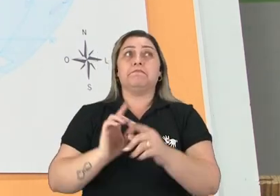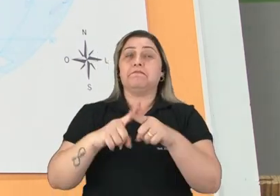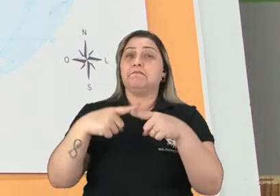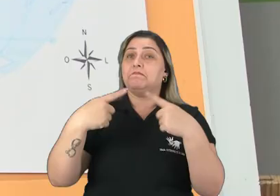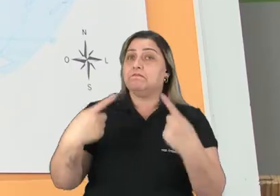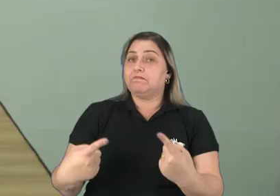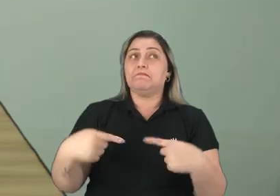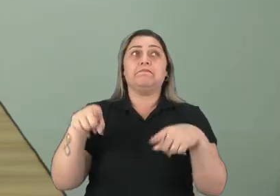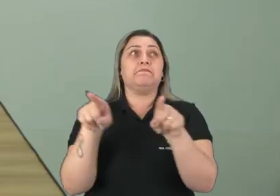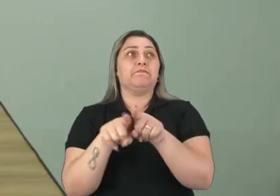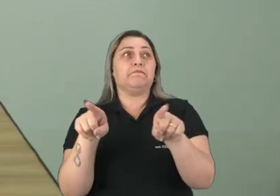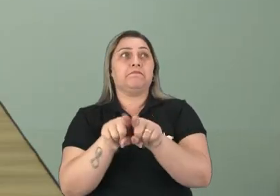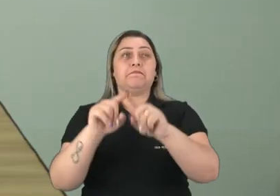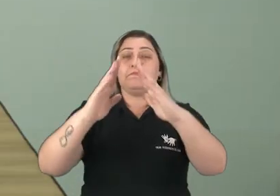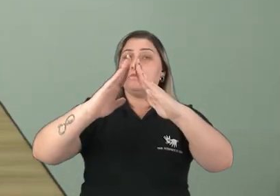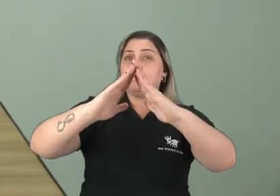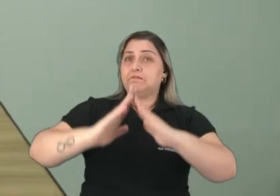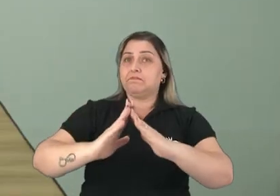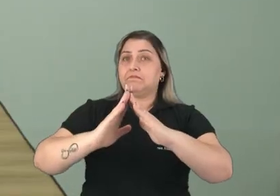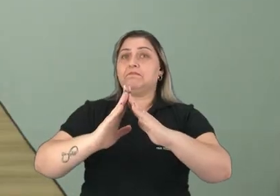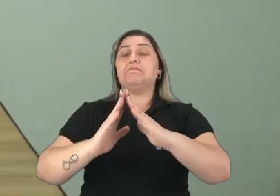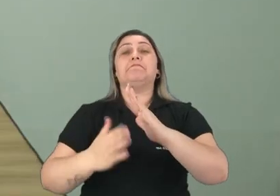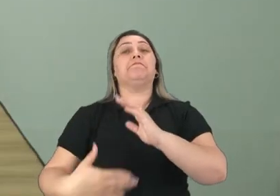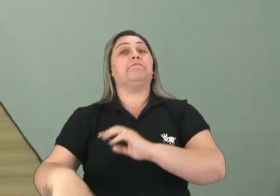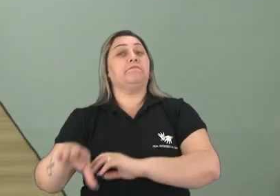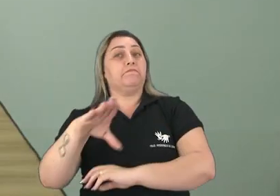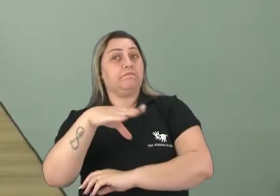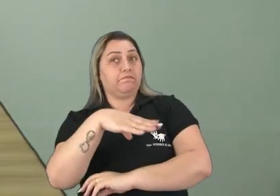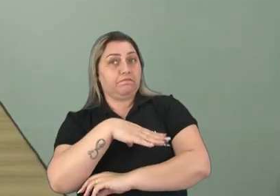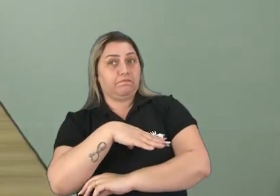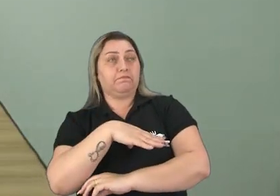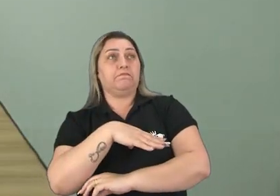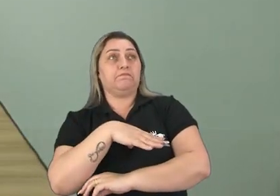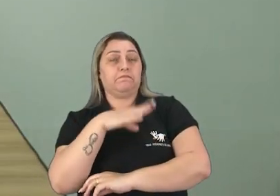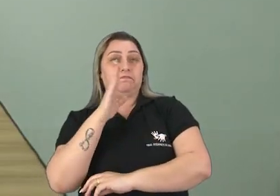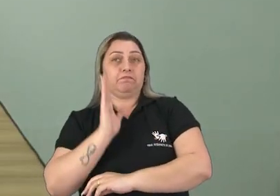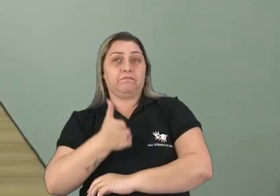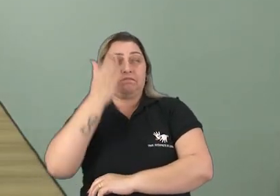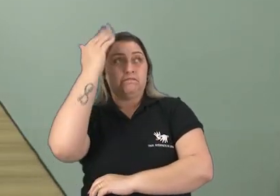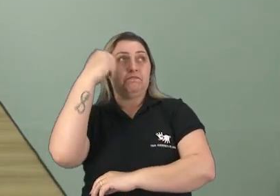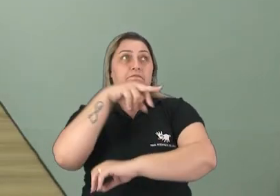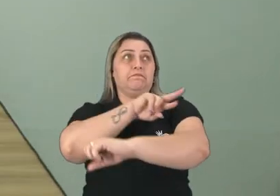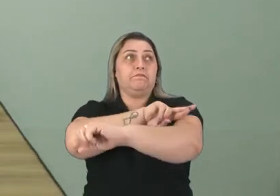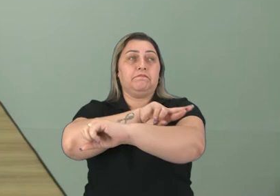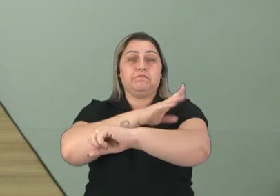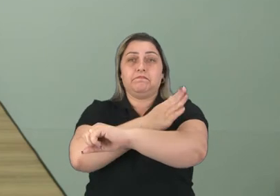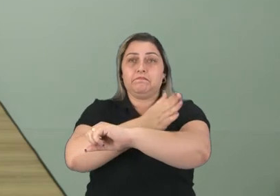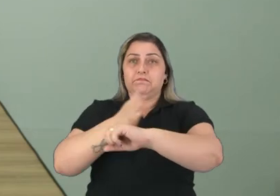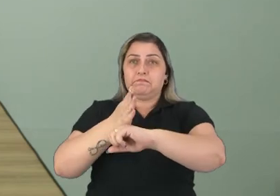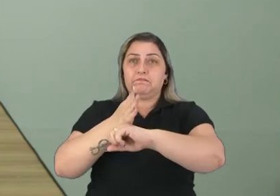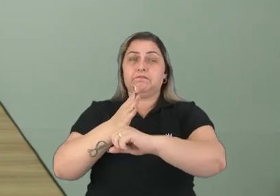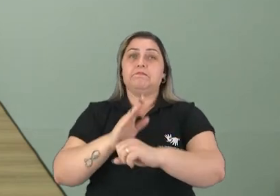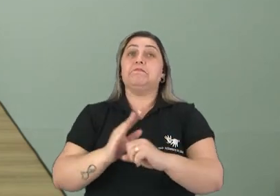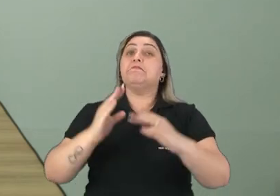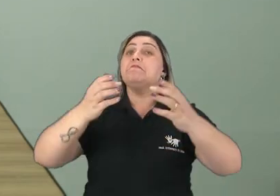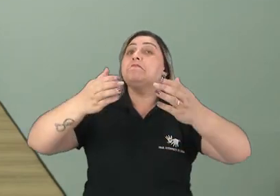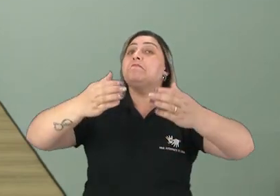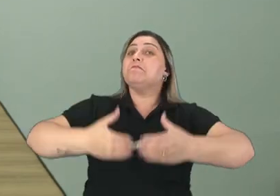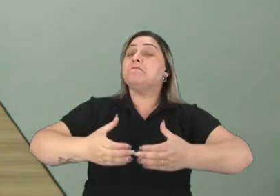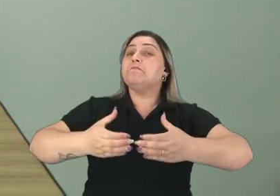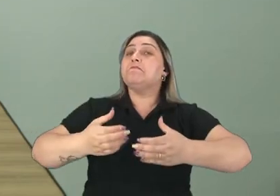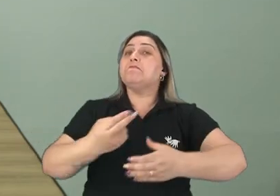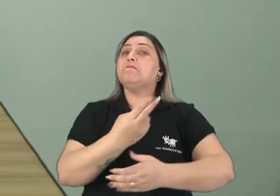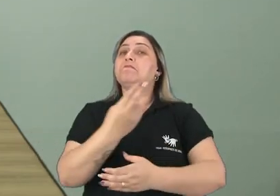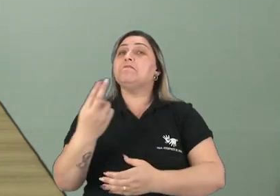mas ele também mora numa cidade, nós já sabemos que é Rio Branco, certo? Ele mora em um bairro